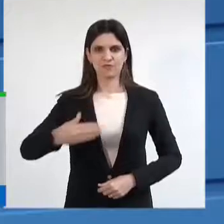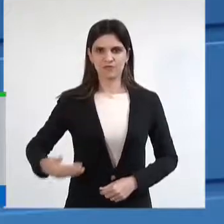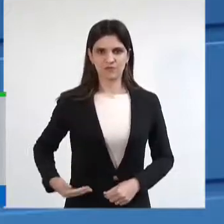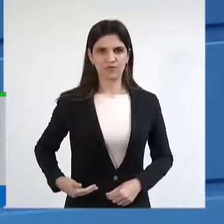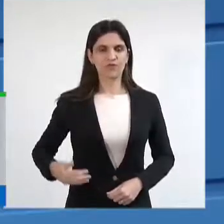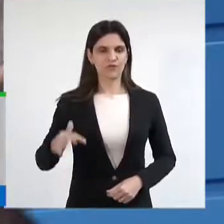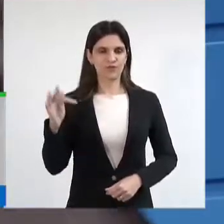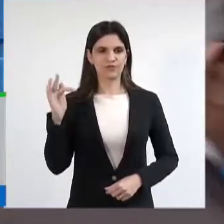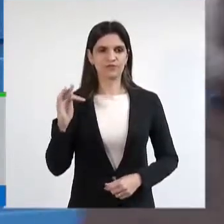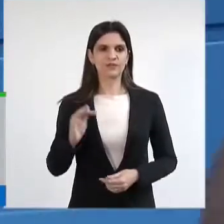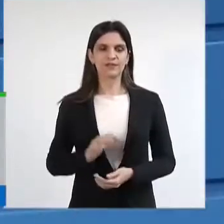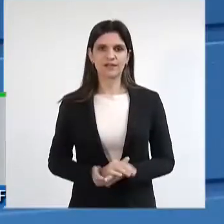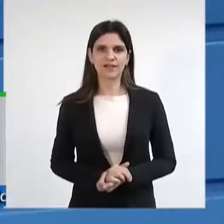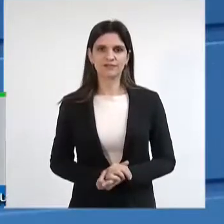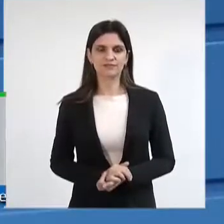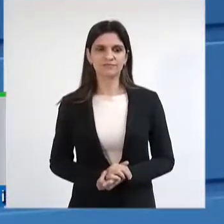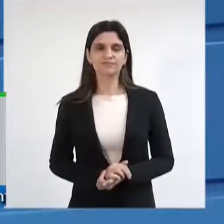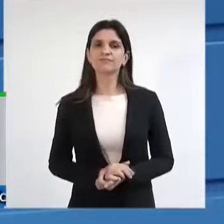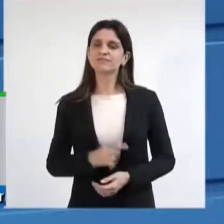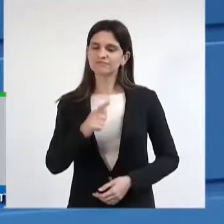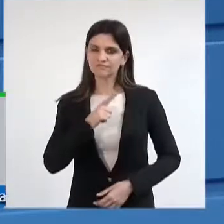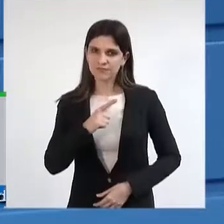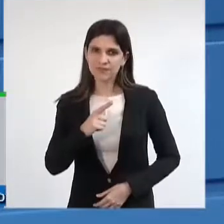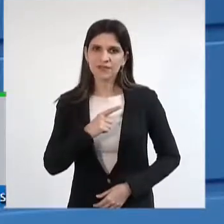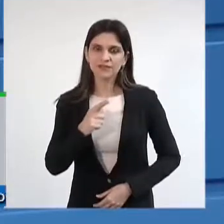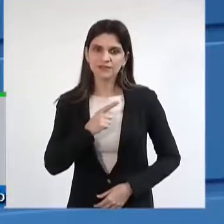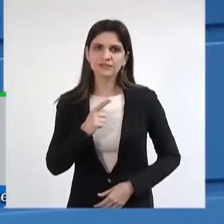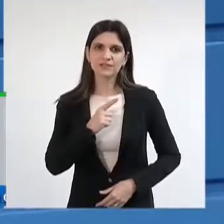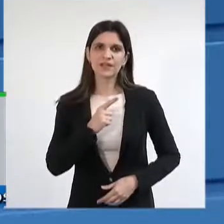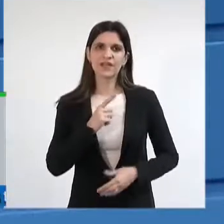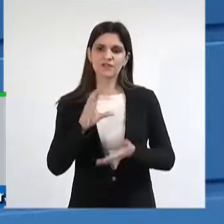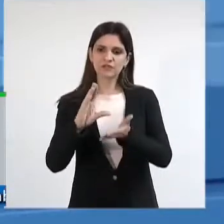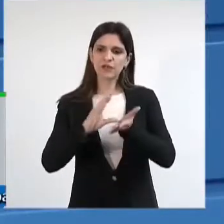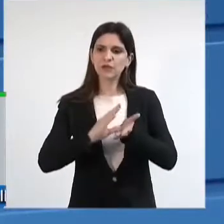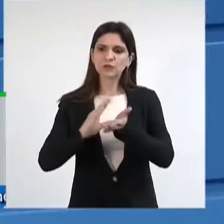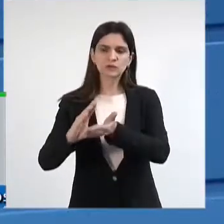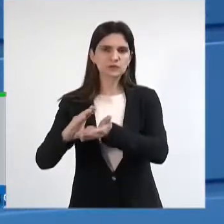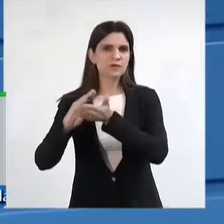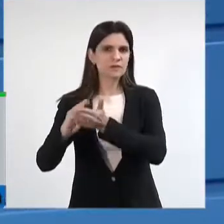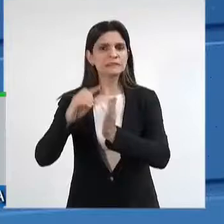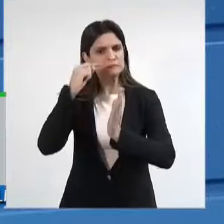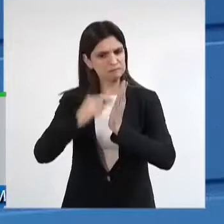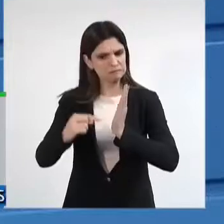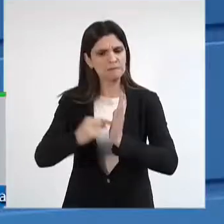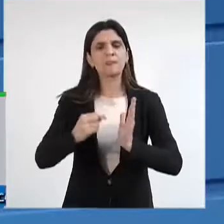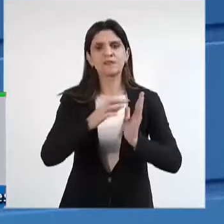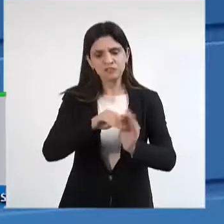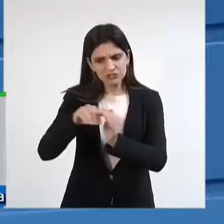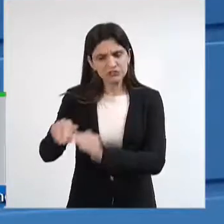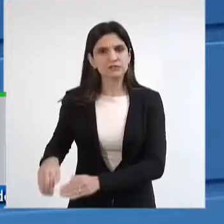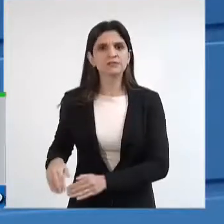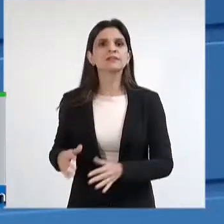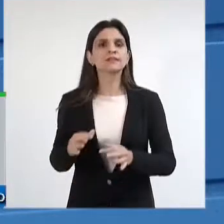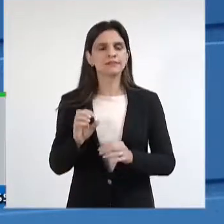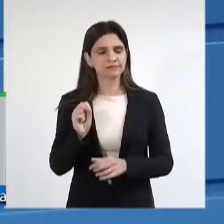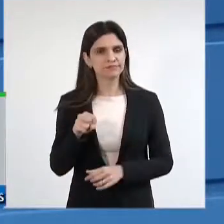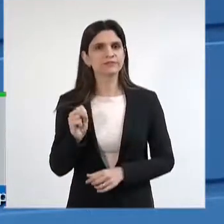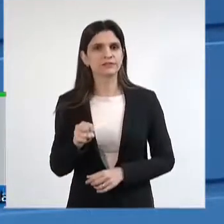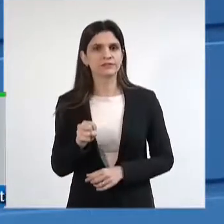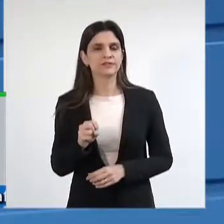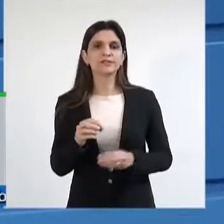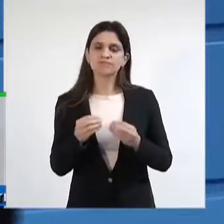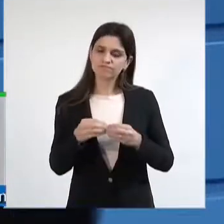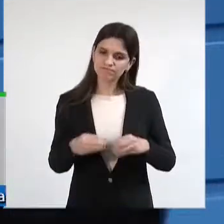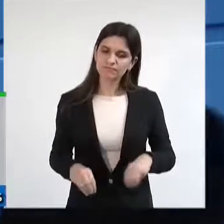de reais. Não só pela Dilma, como Lula também, e isso de alguma forma prejudicou a educação. E